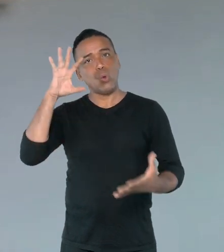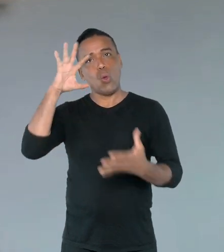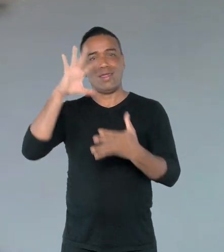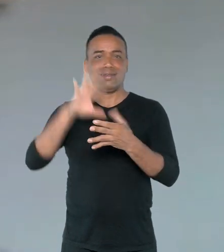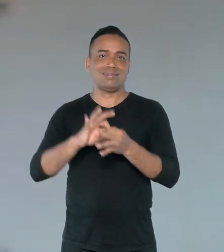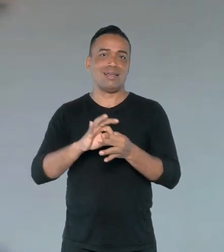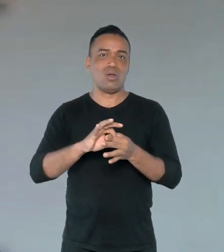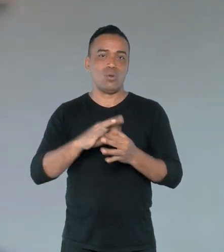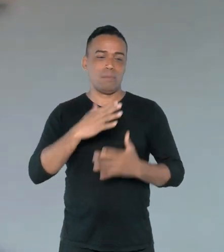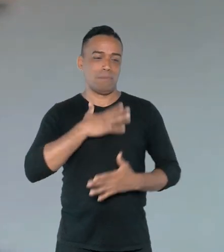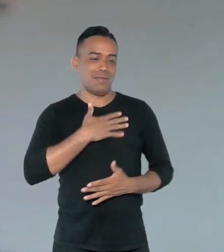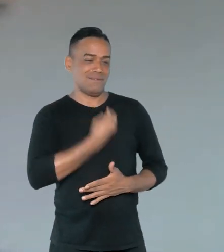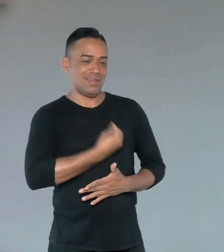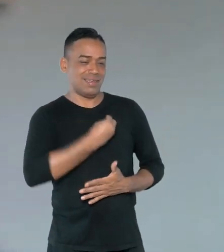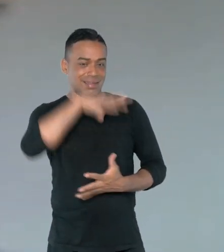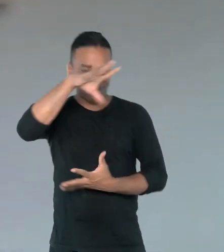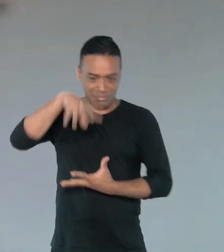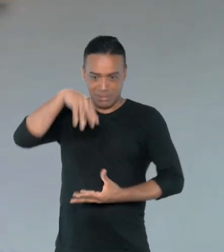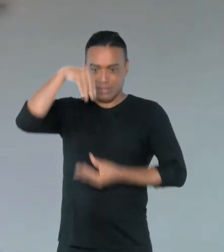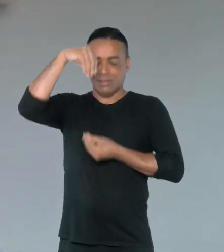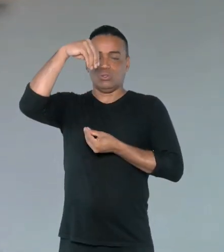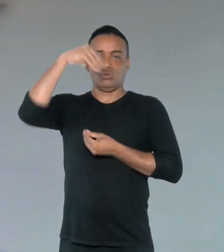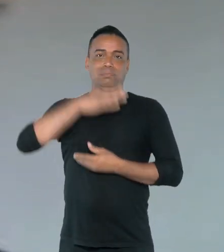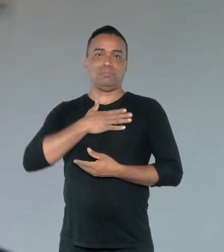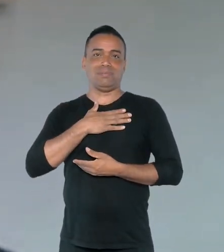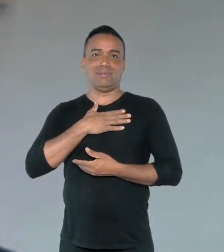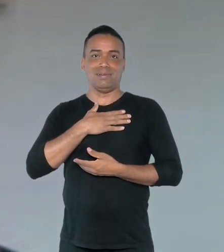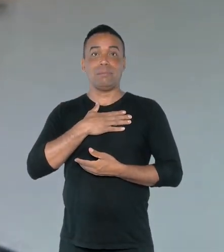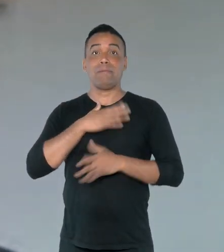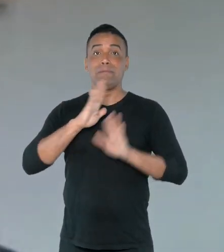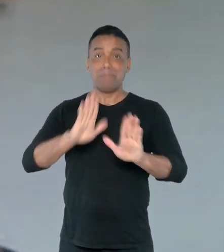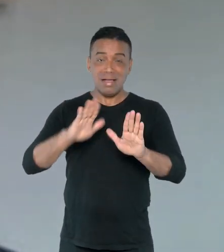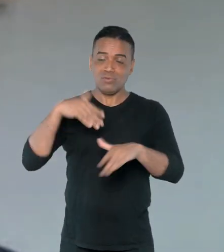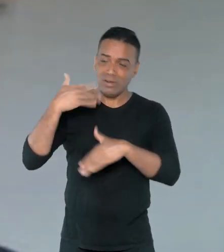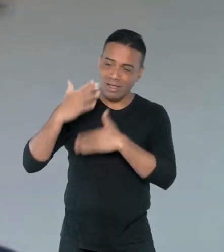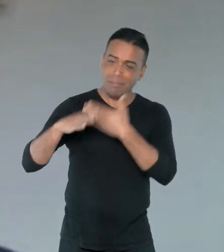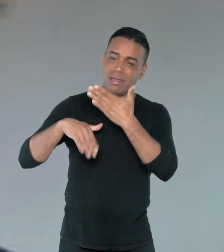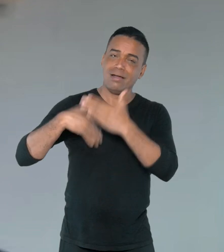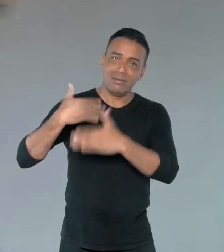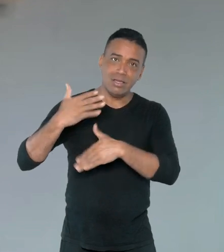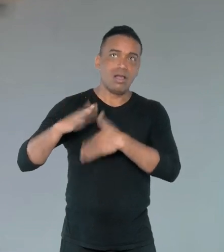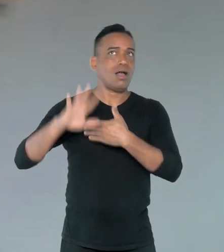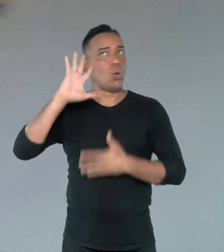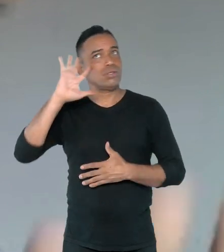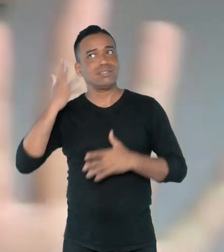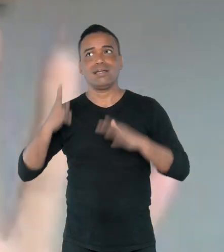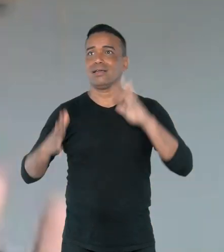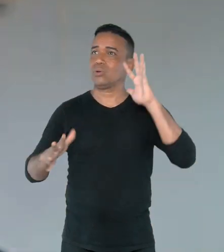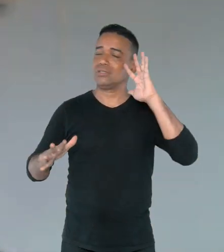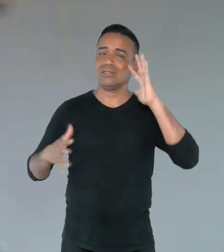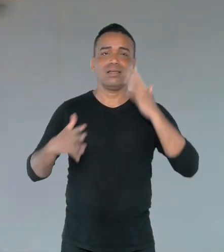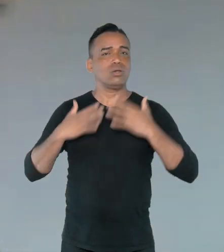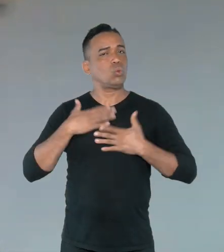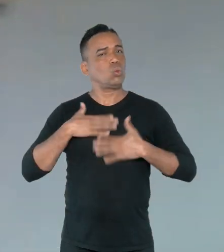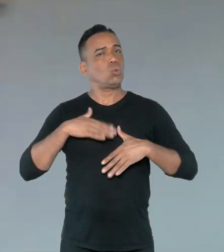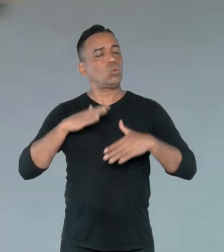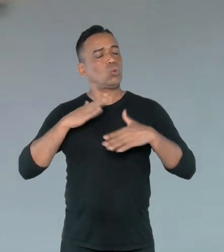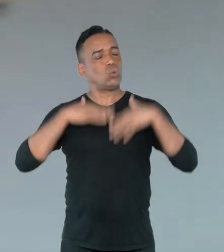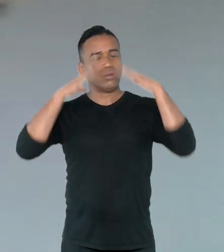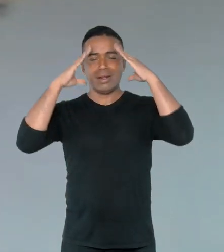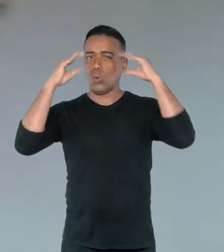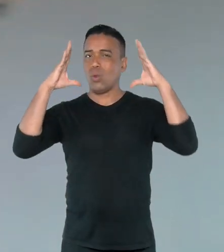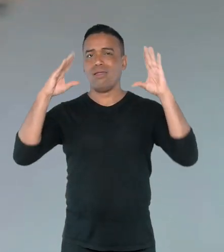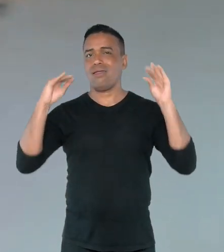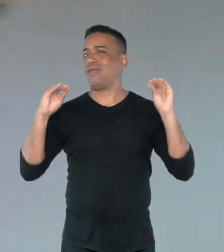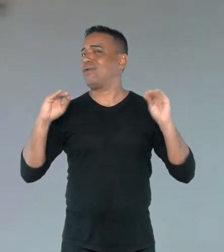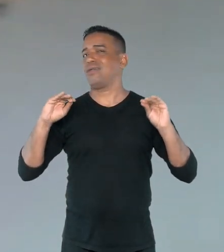acredito. Mas as coisas foram encaminhando assim de uma forma muito leve, muito natural.